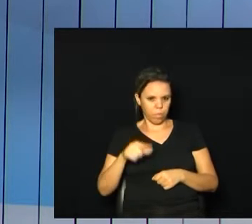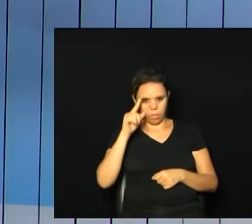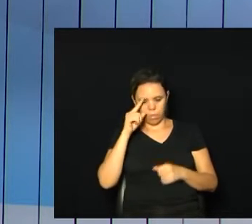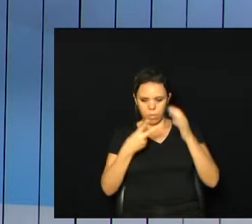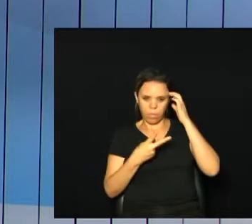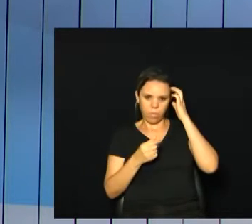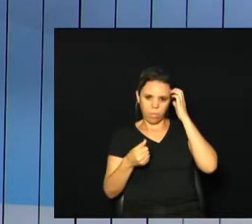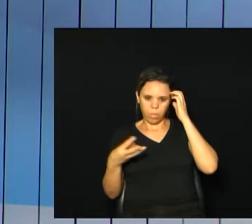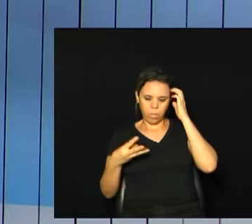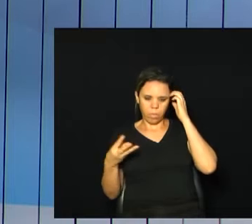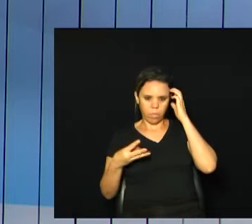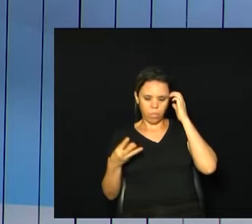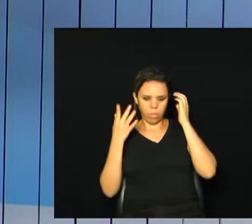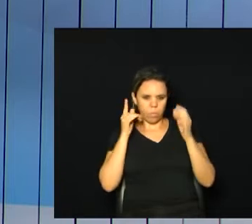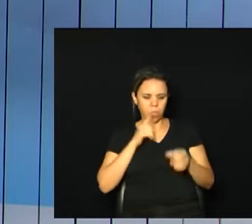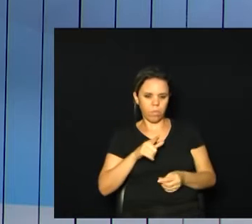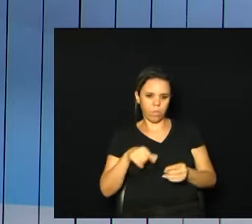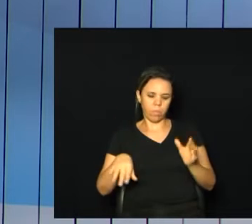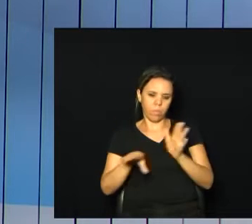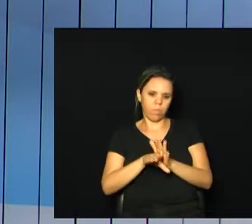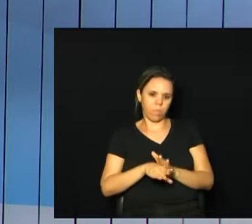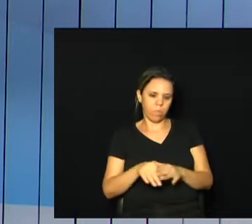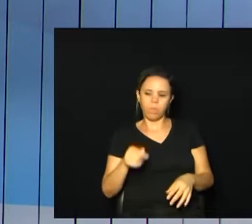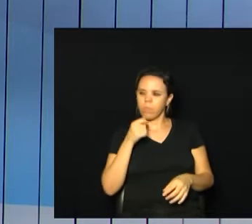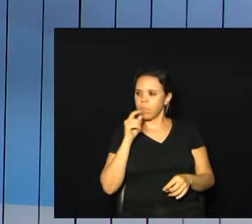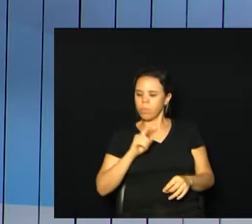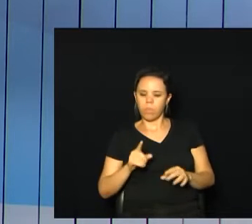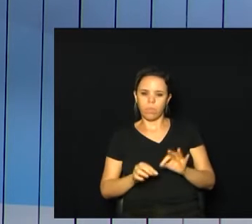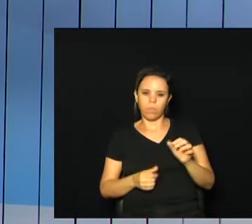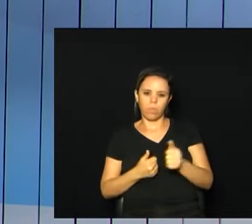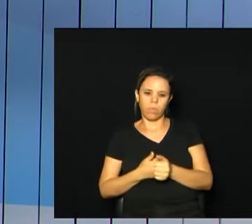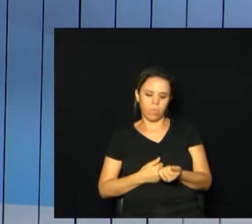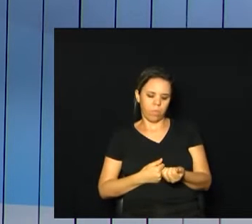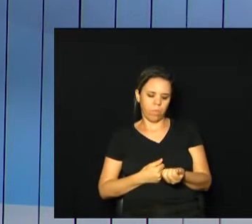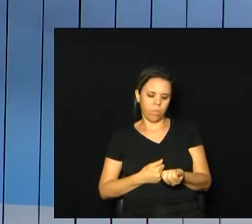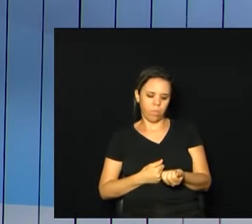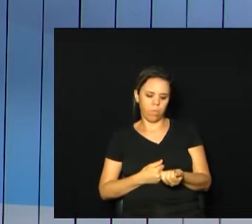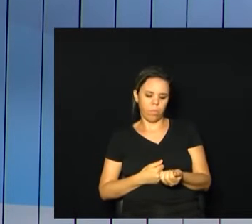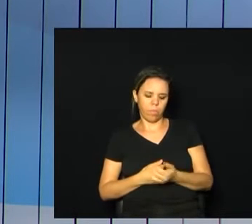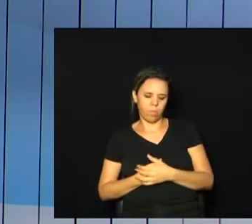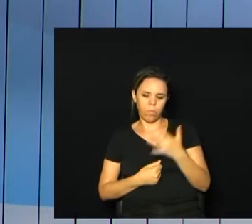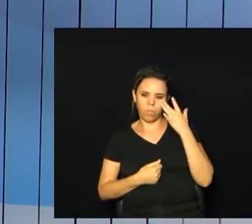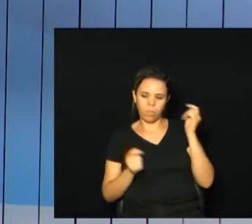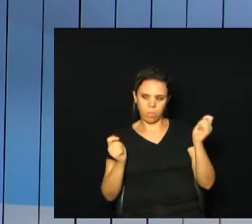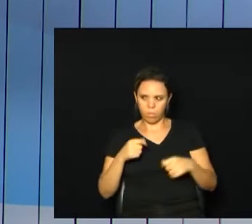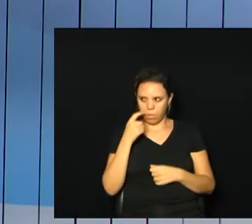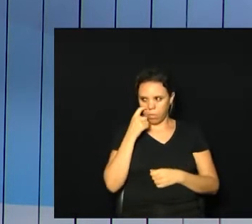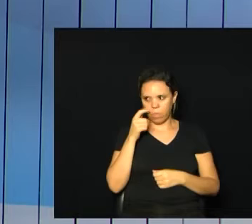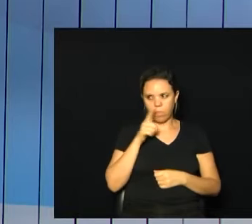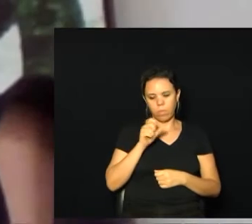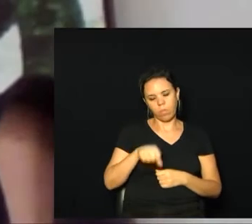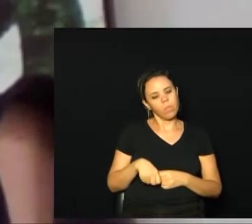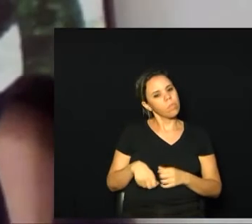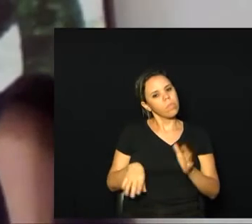de 2033 a gente consegue chegar ou ela ainda está muito próxima? Eu acho possível, eu acho que é